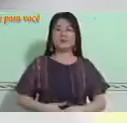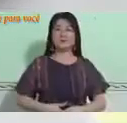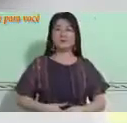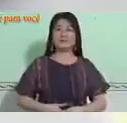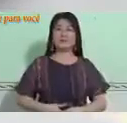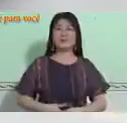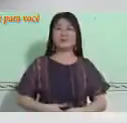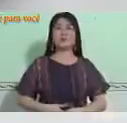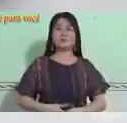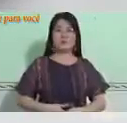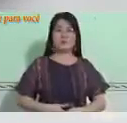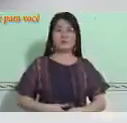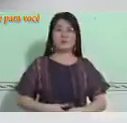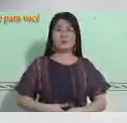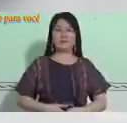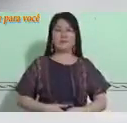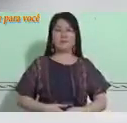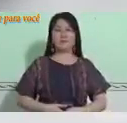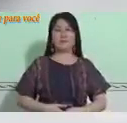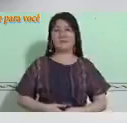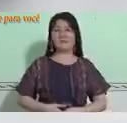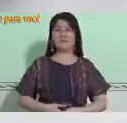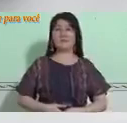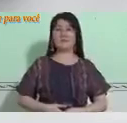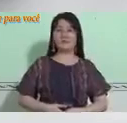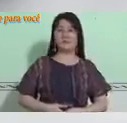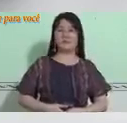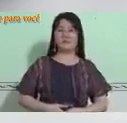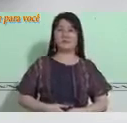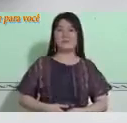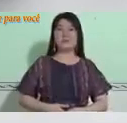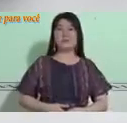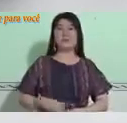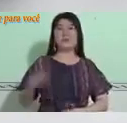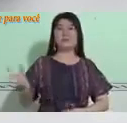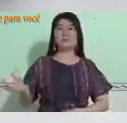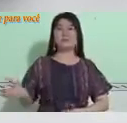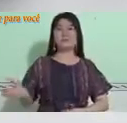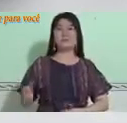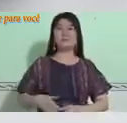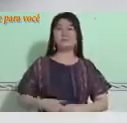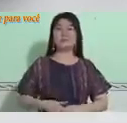CODEMORANGOSPICADOSCOM 1 fatia grossa de melancia. TOMAR 2 vezes a dia.